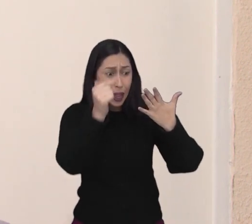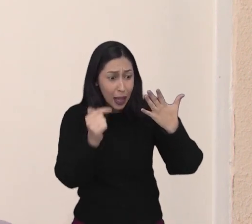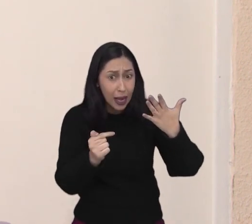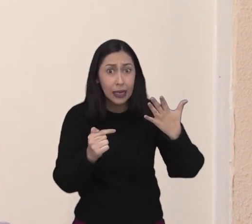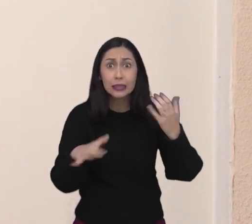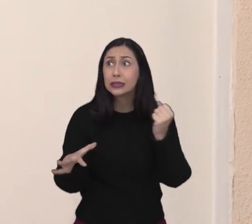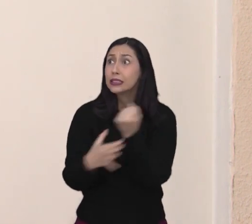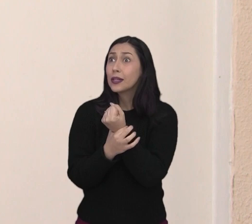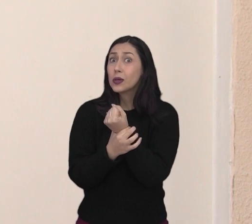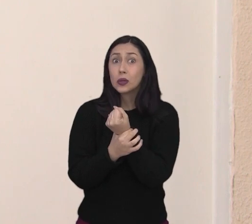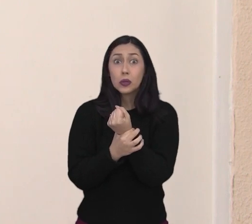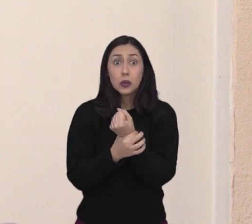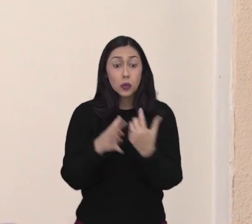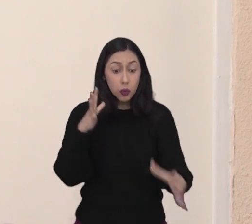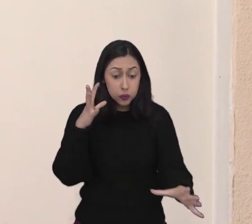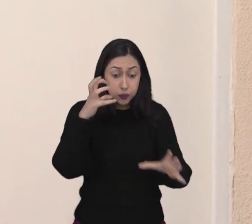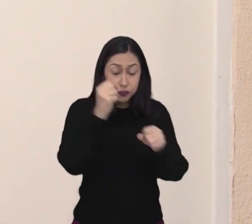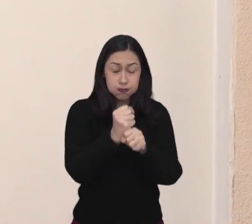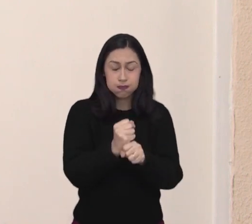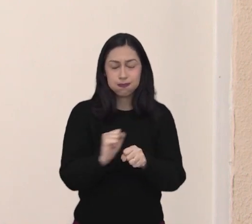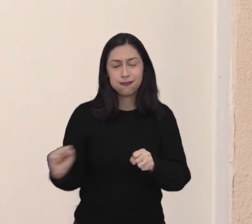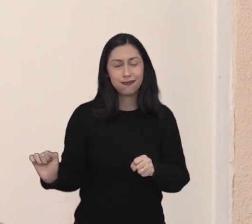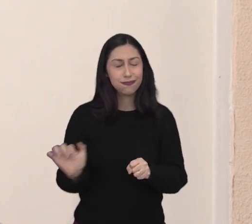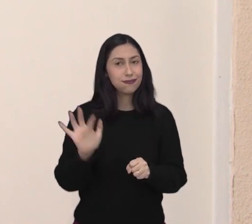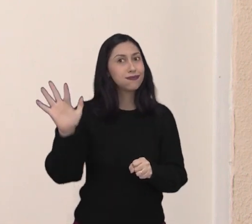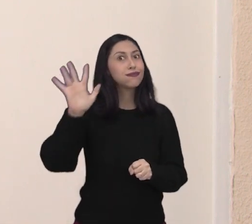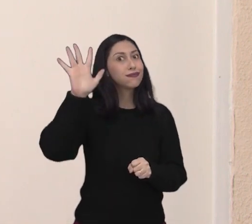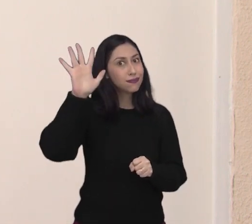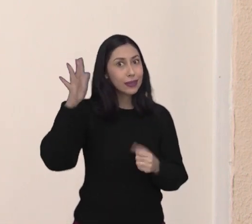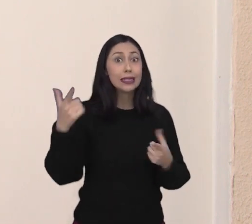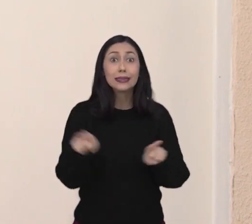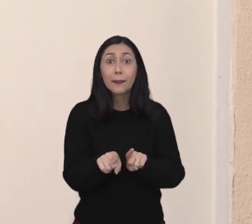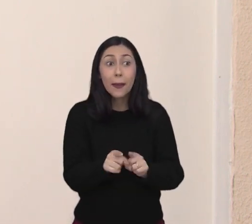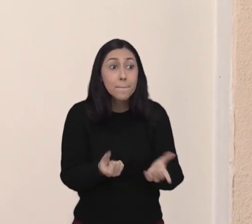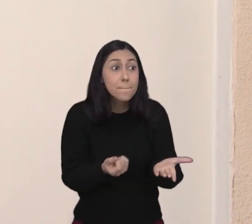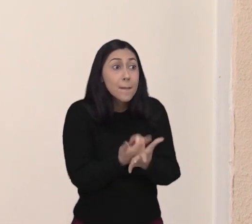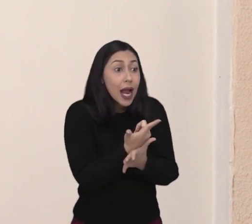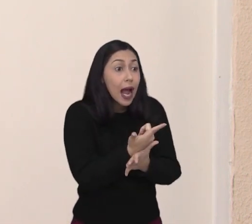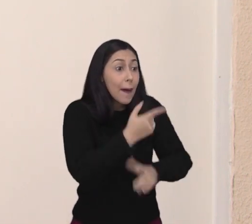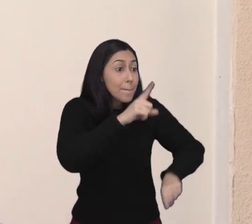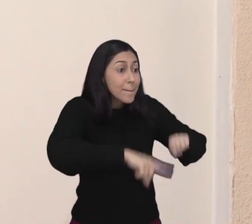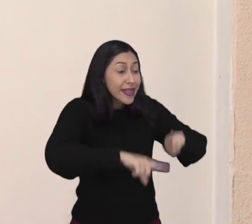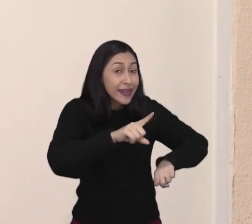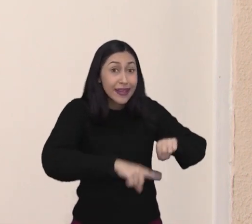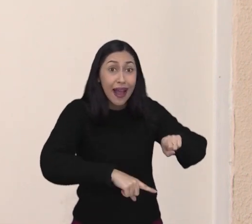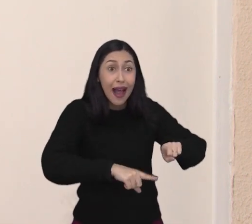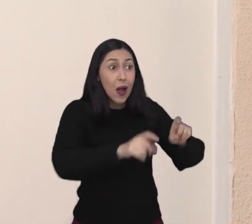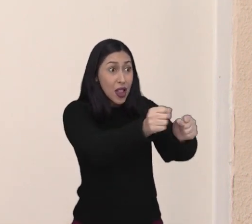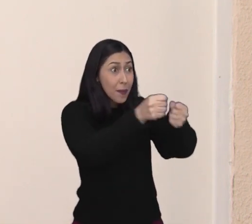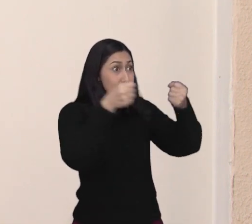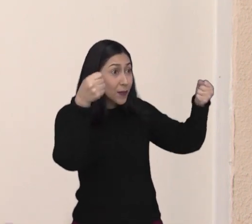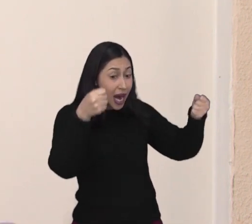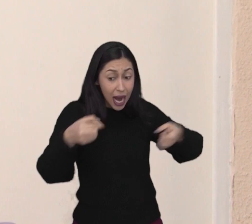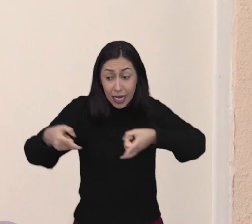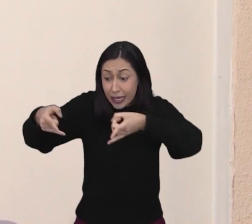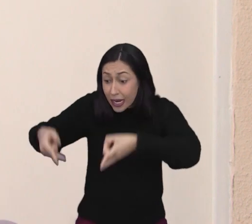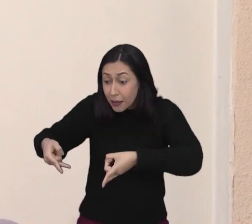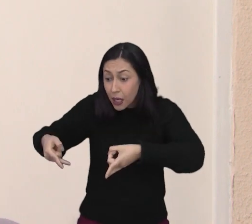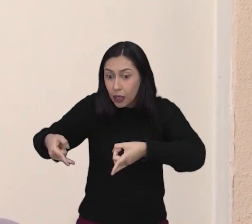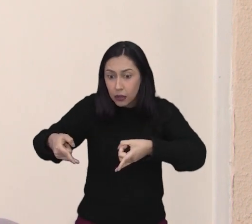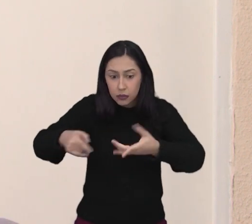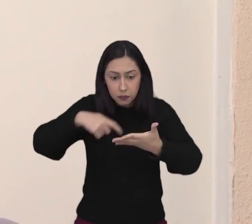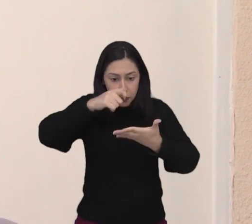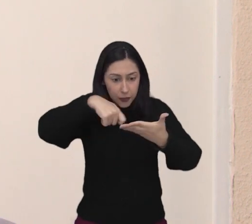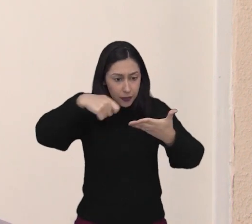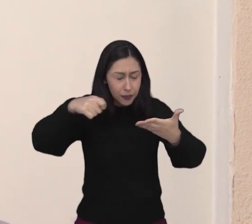IPTU, muitas contas, seguro, e isso acaba aumentando, né? Mobiliar uma casa, e às vezes quando